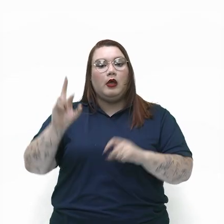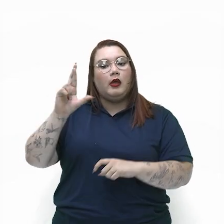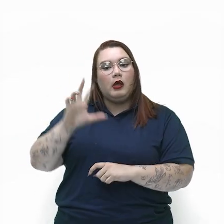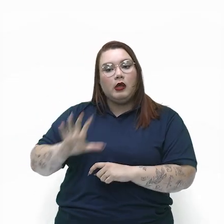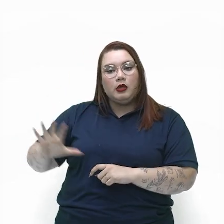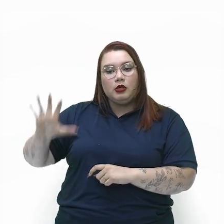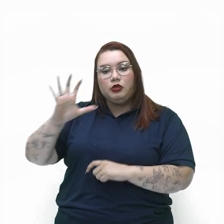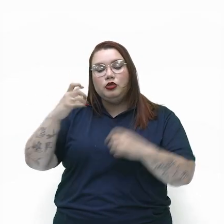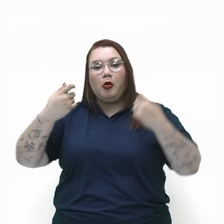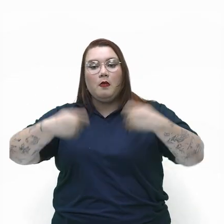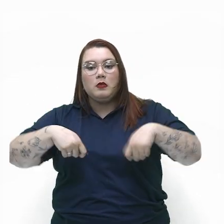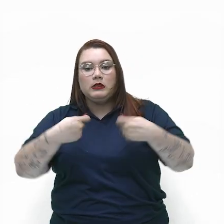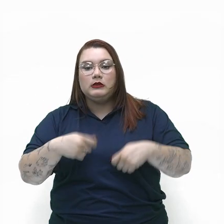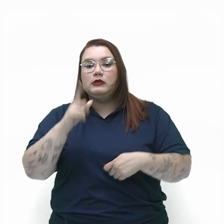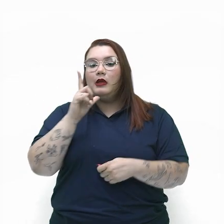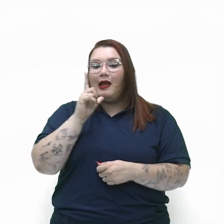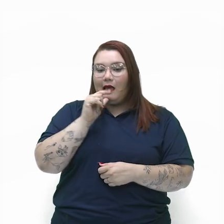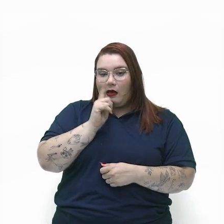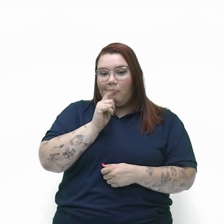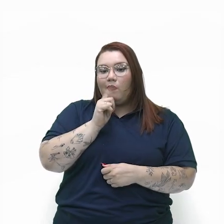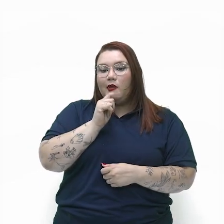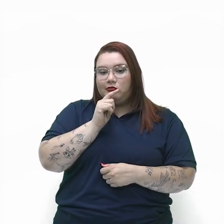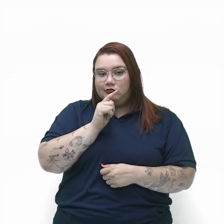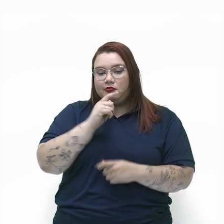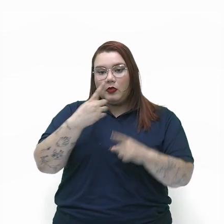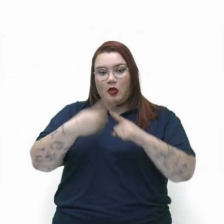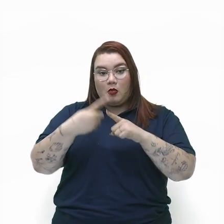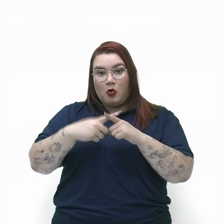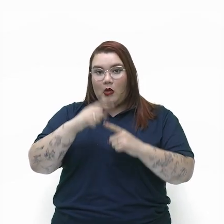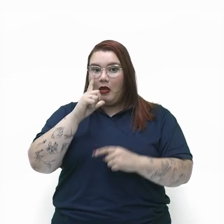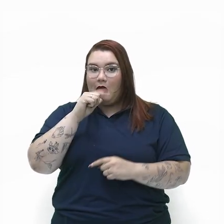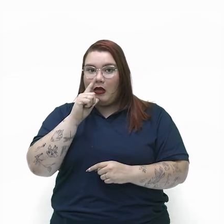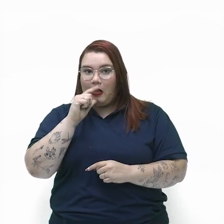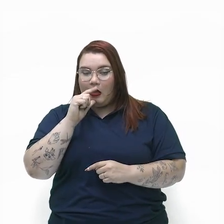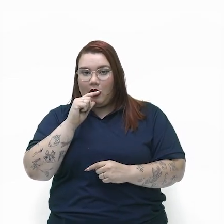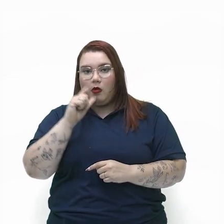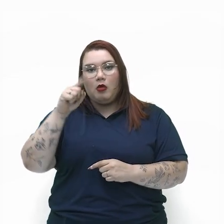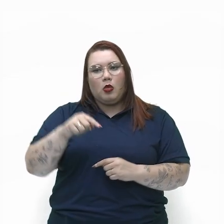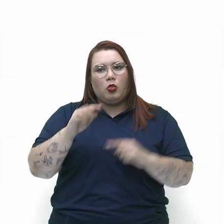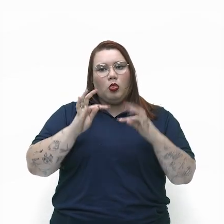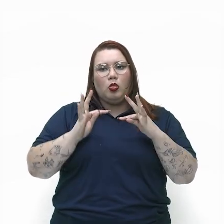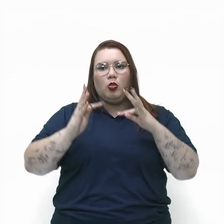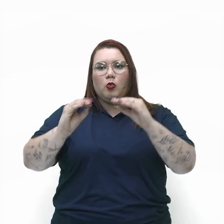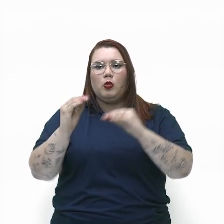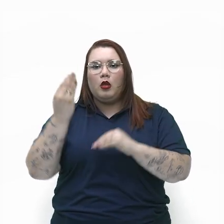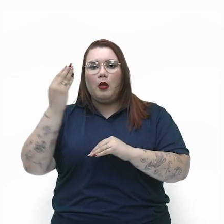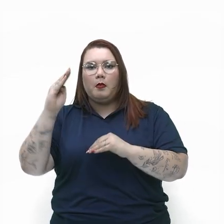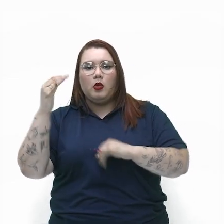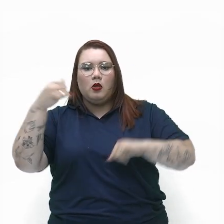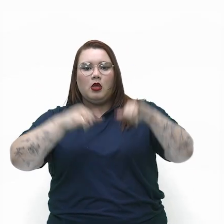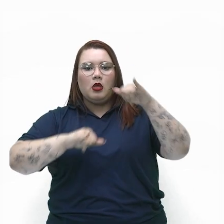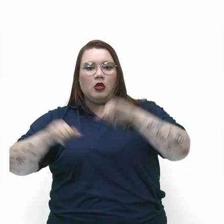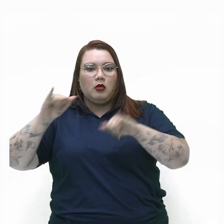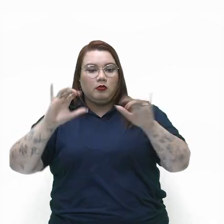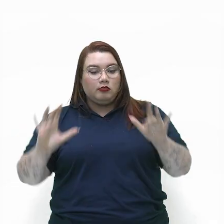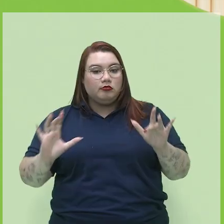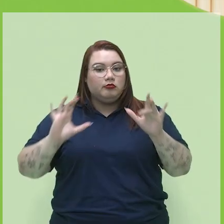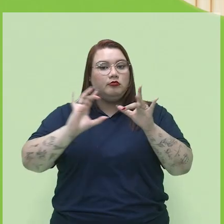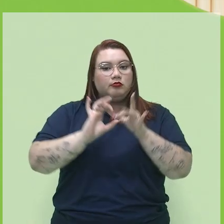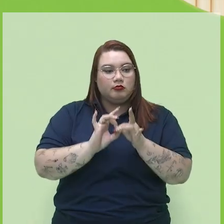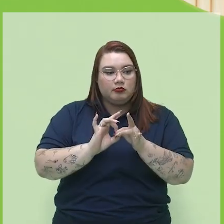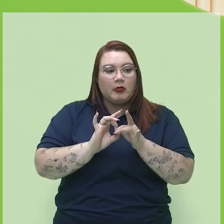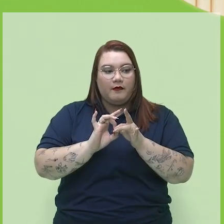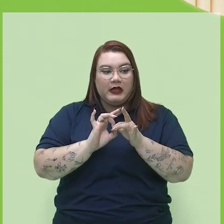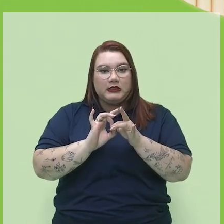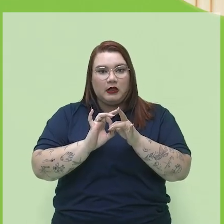que a região tem que ter água, né? Porque a água, como ela é um meio aquoso, onde toda a bioquímica vai acontecer,